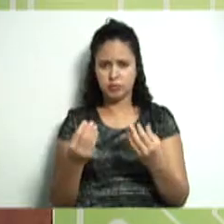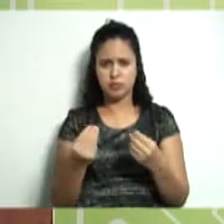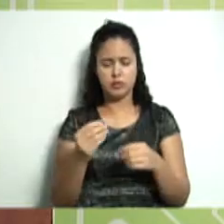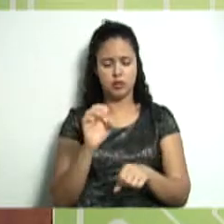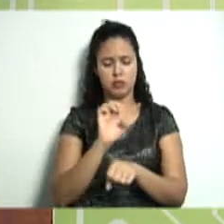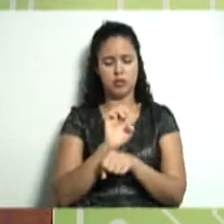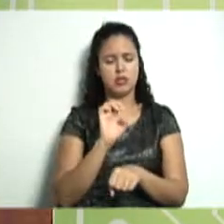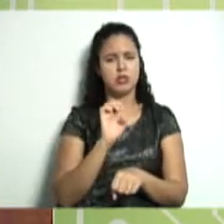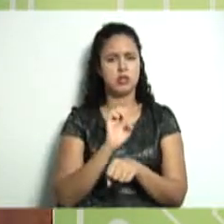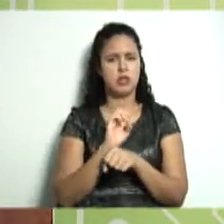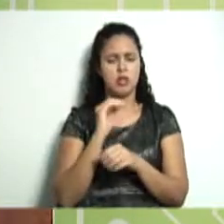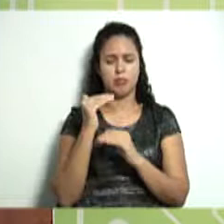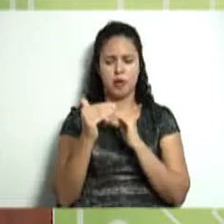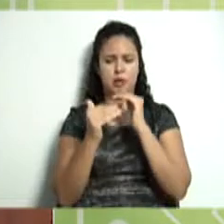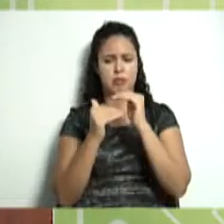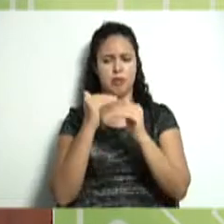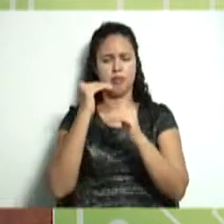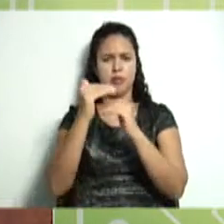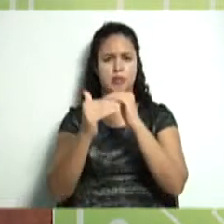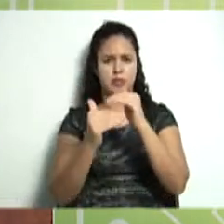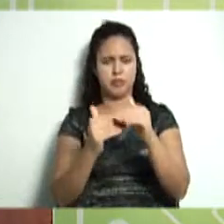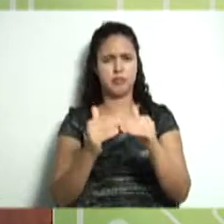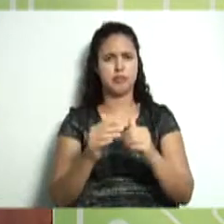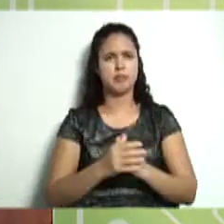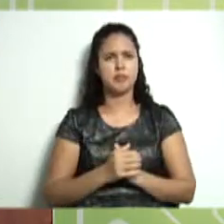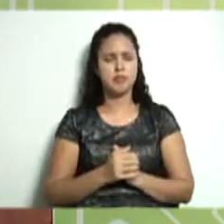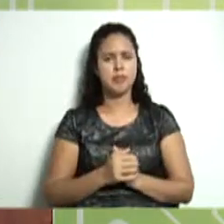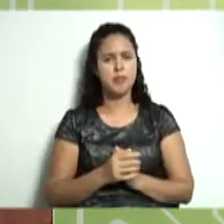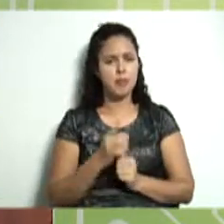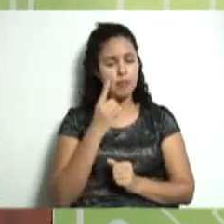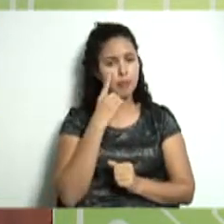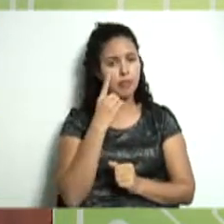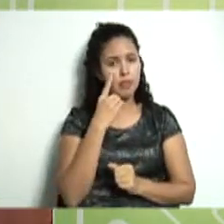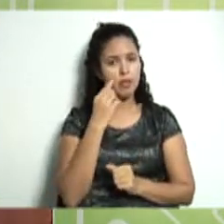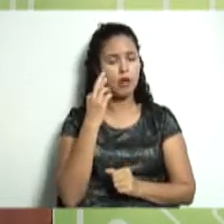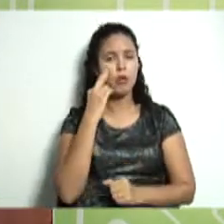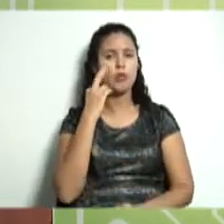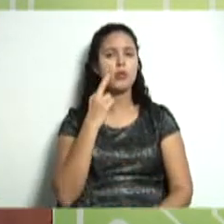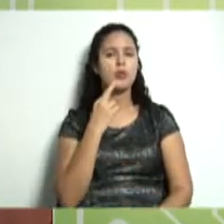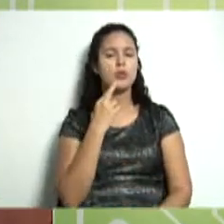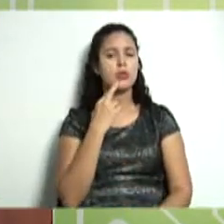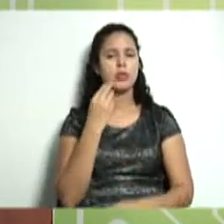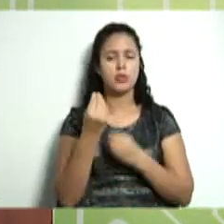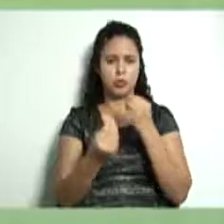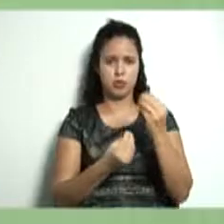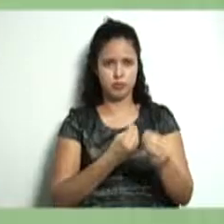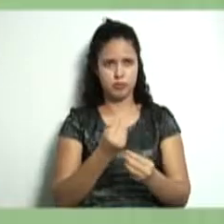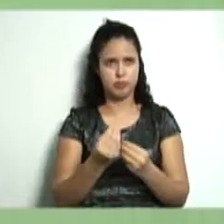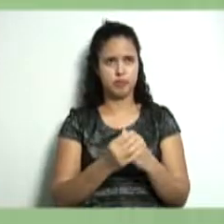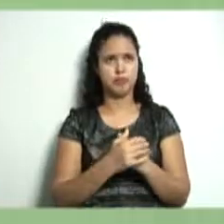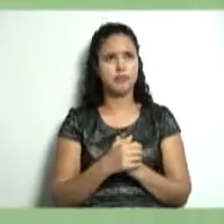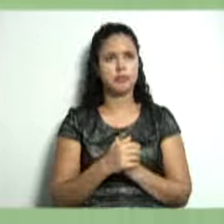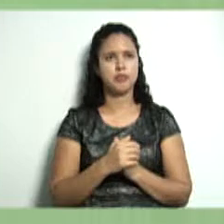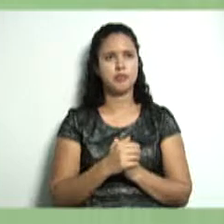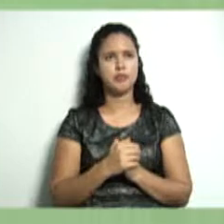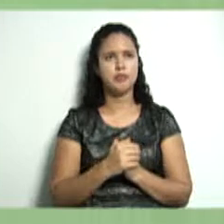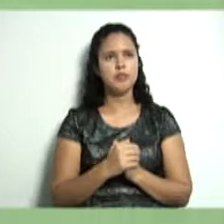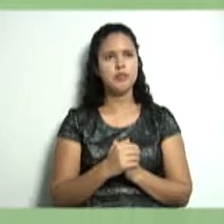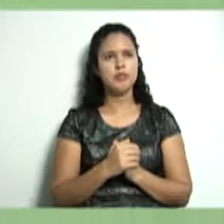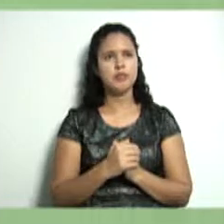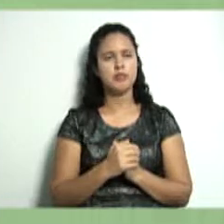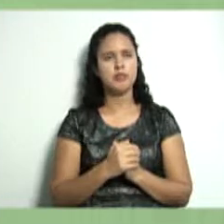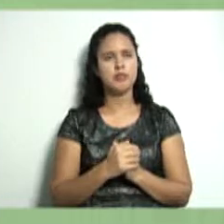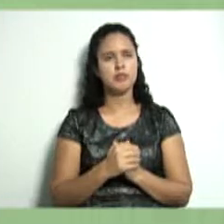estado muito desenvolvido. Vamos olhar ali em Rondônia, só por curiosidade. Ali em Rondônia, a gente